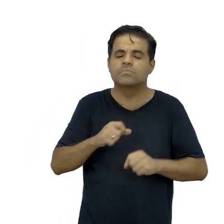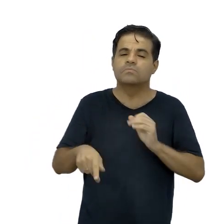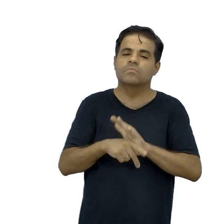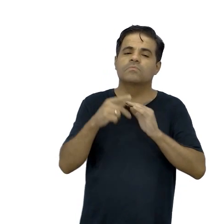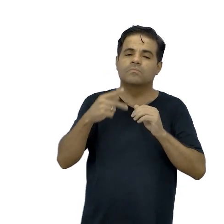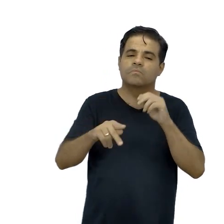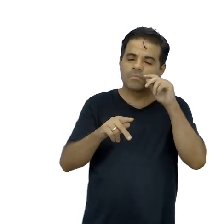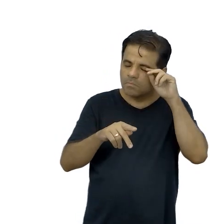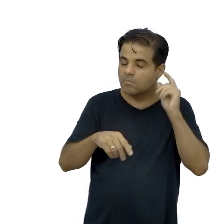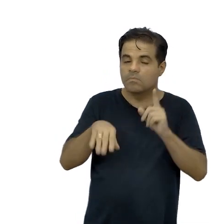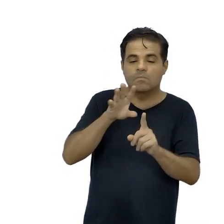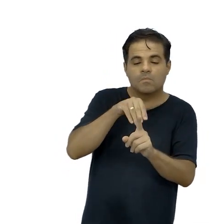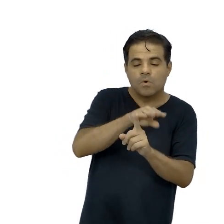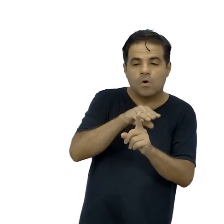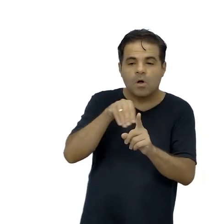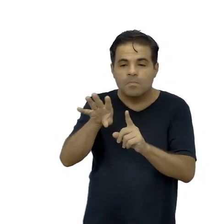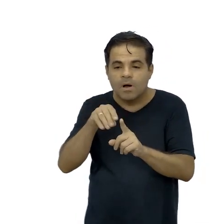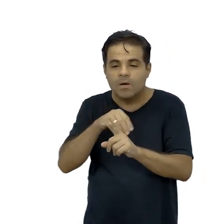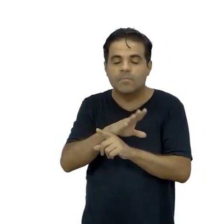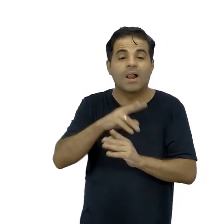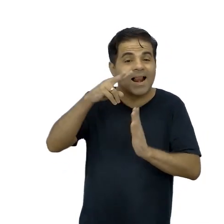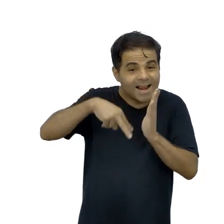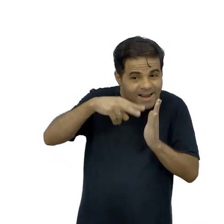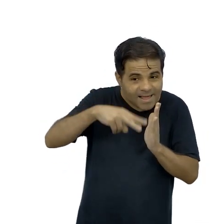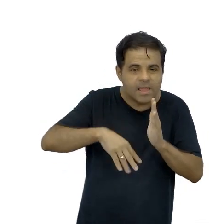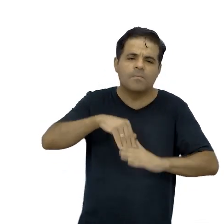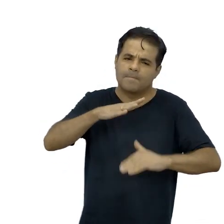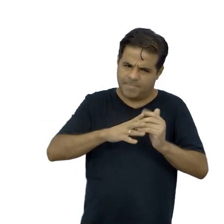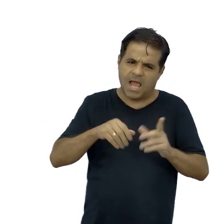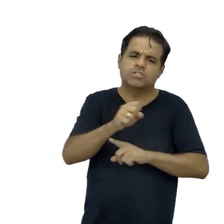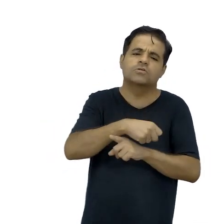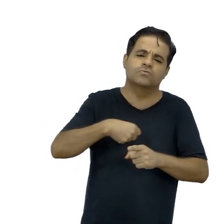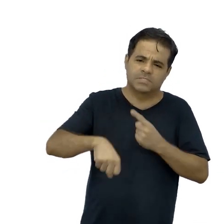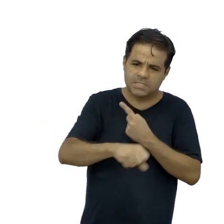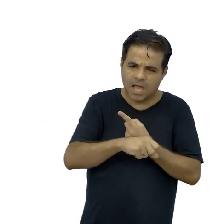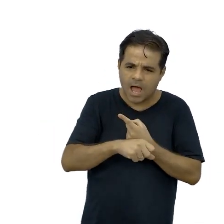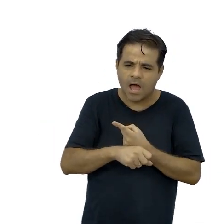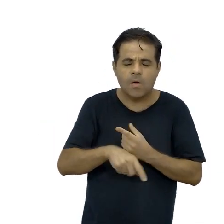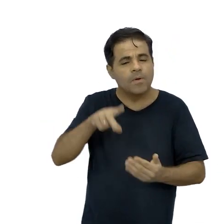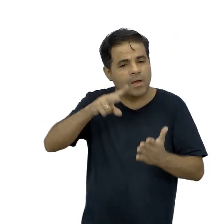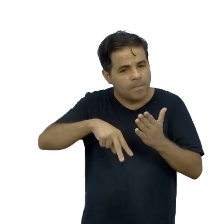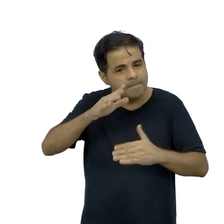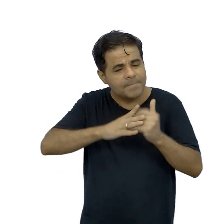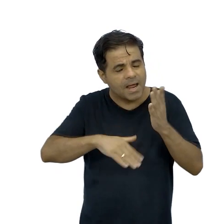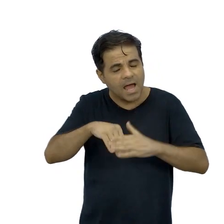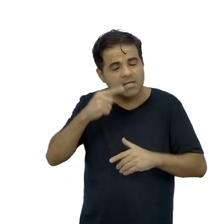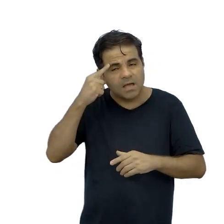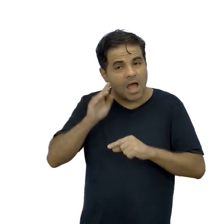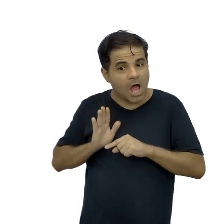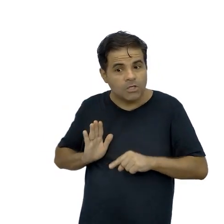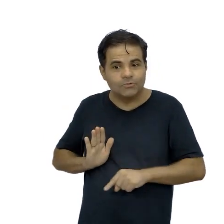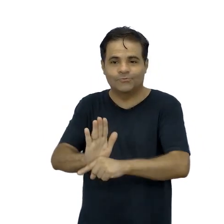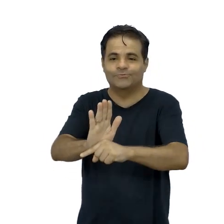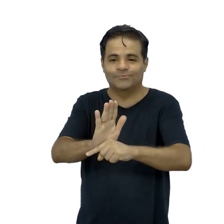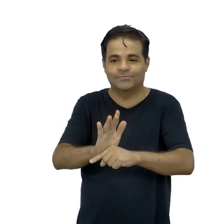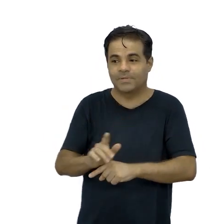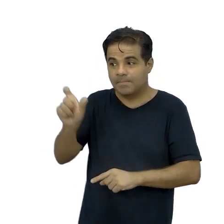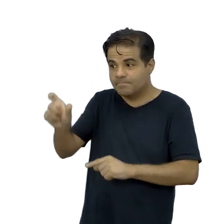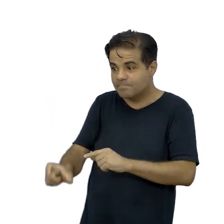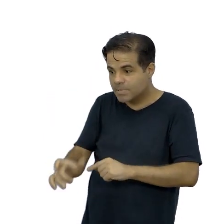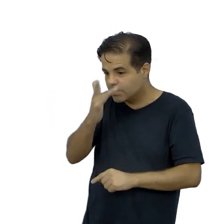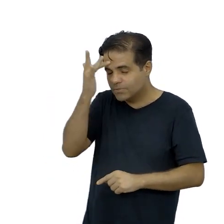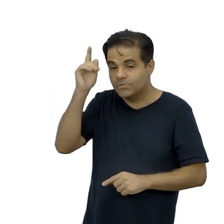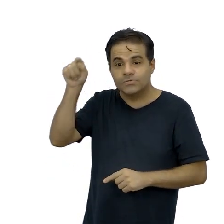dos interlocutores. Então, ler é uma prática social, é uma prática que faz com que o